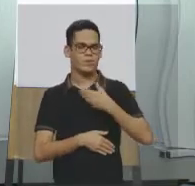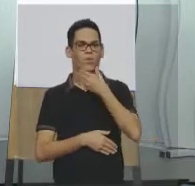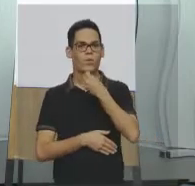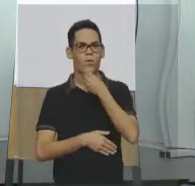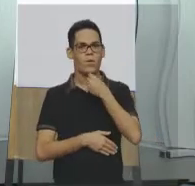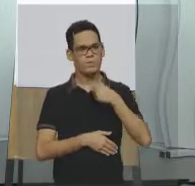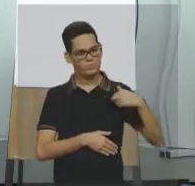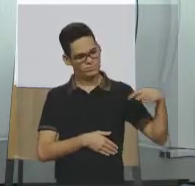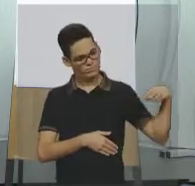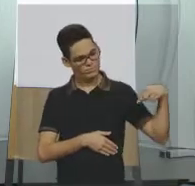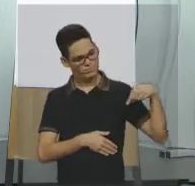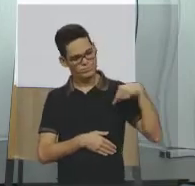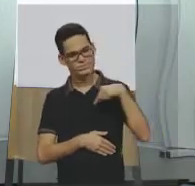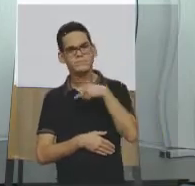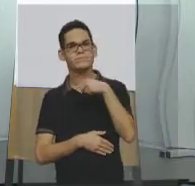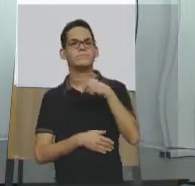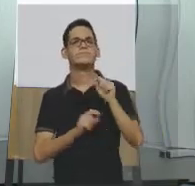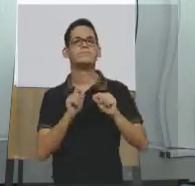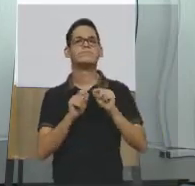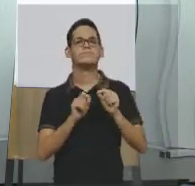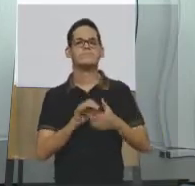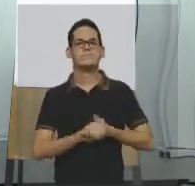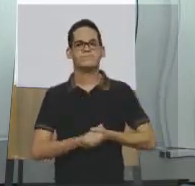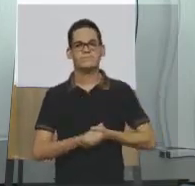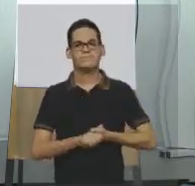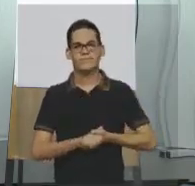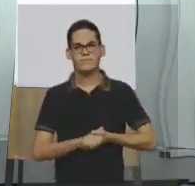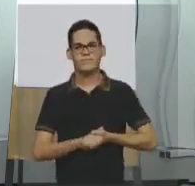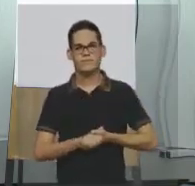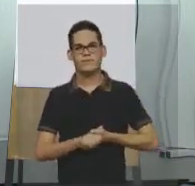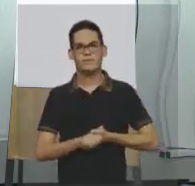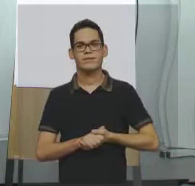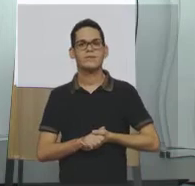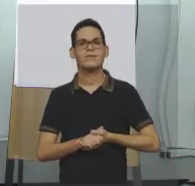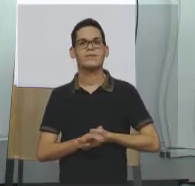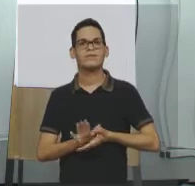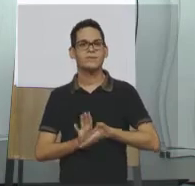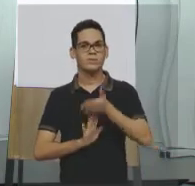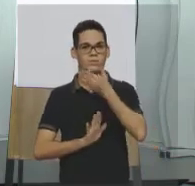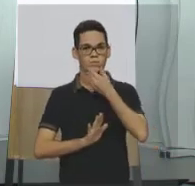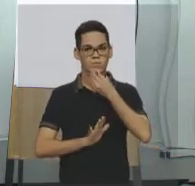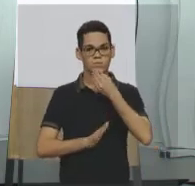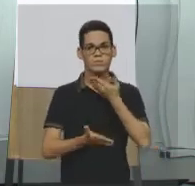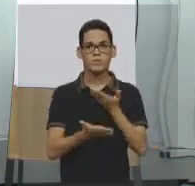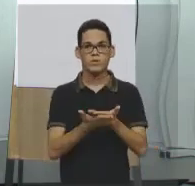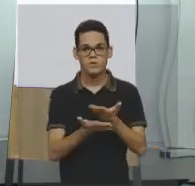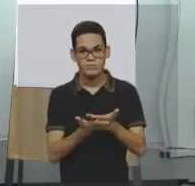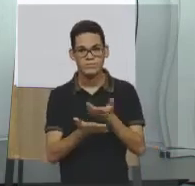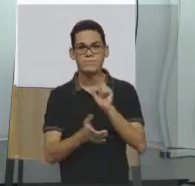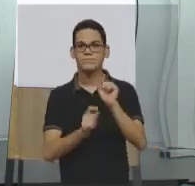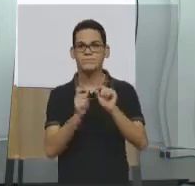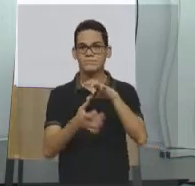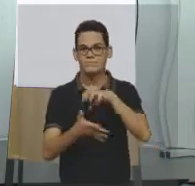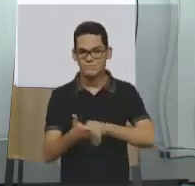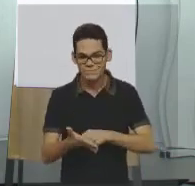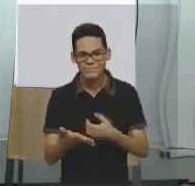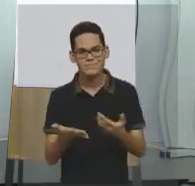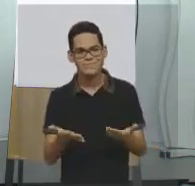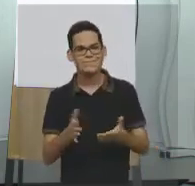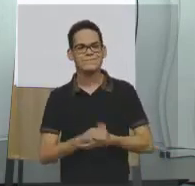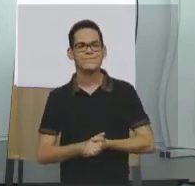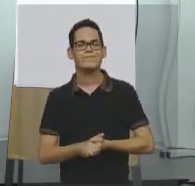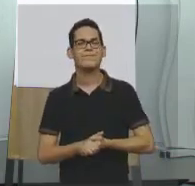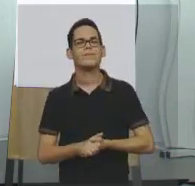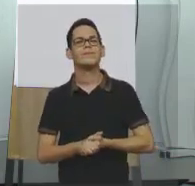foi registrado, bom, pensando na existência do ser humano e quando o ser humano começou a estudar e registrar as coisas, tá? Por favor.